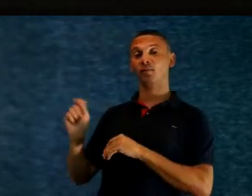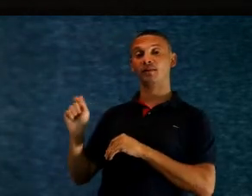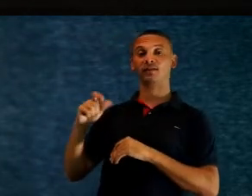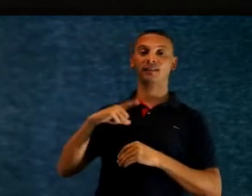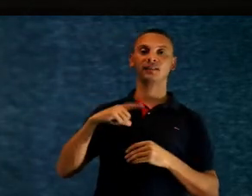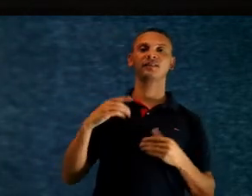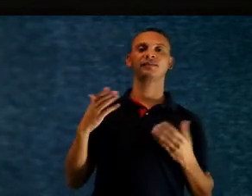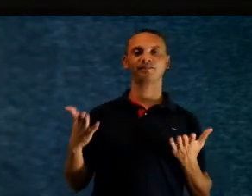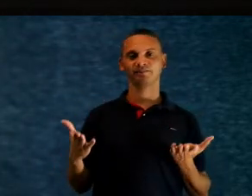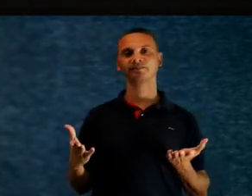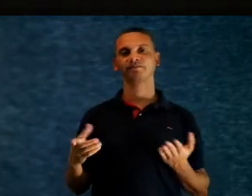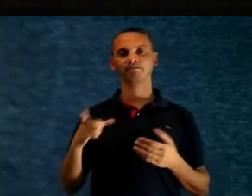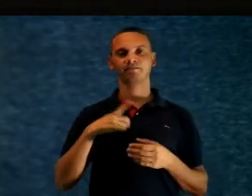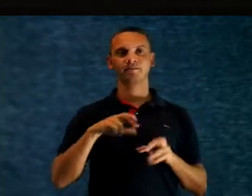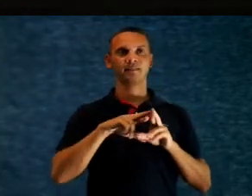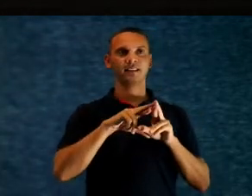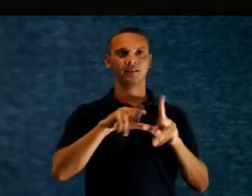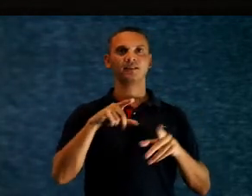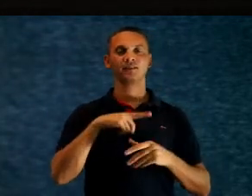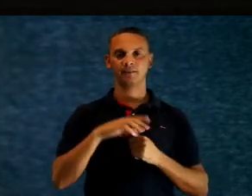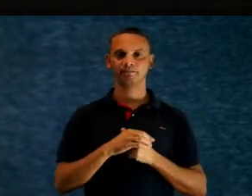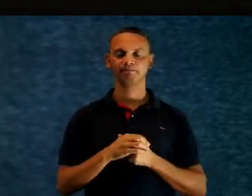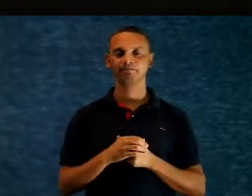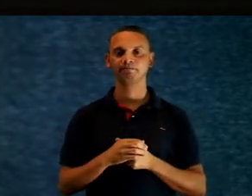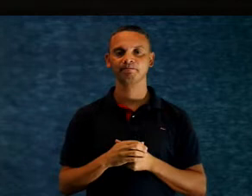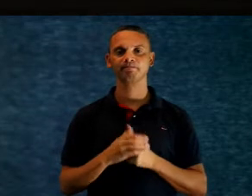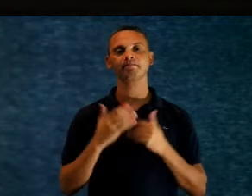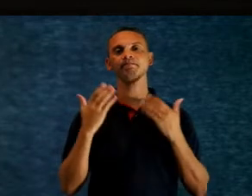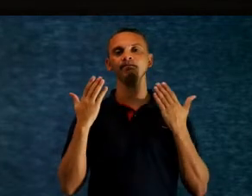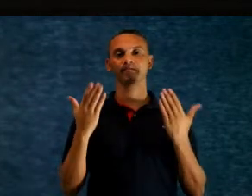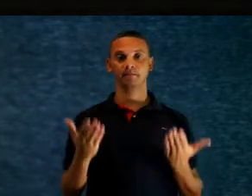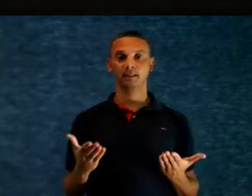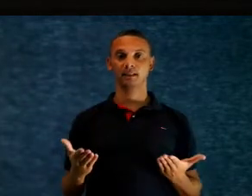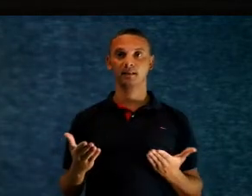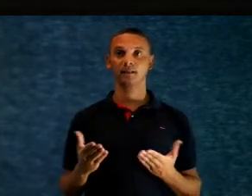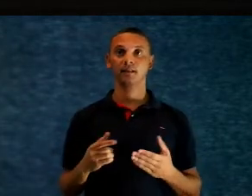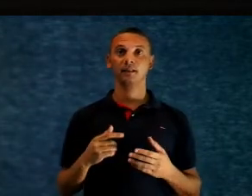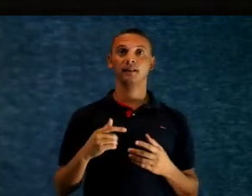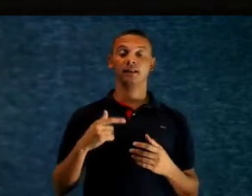muito mais do que ligados, eles eram muito unidos. Eu sempre senti isso, uma união